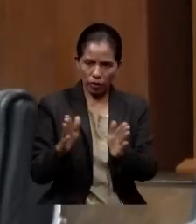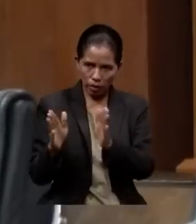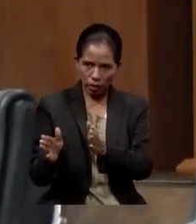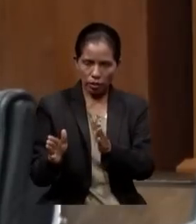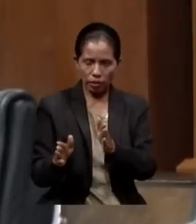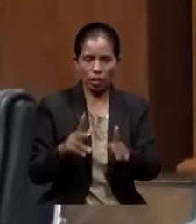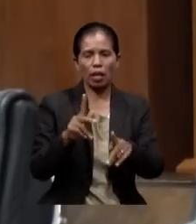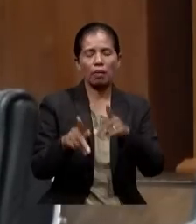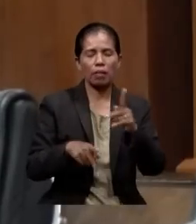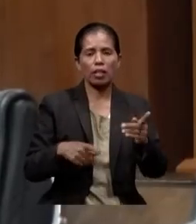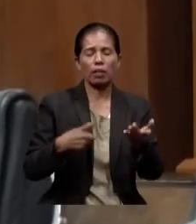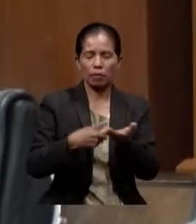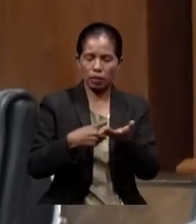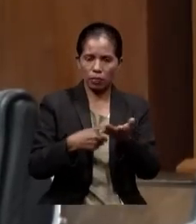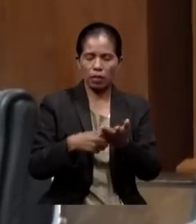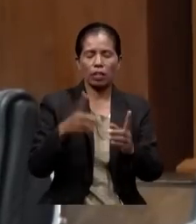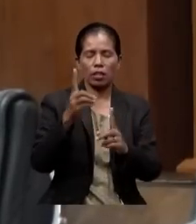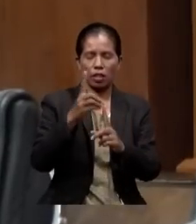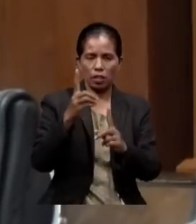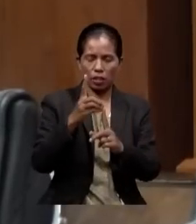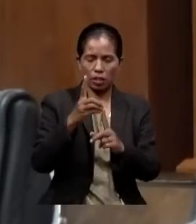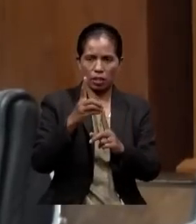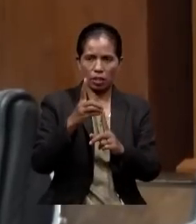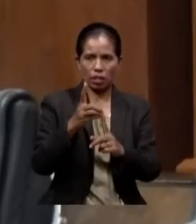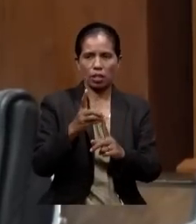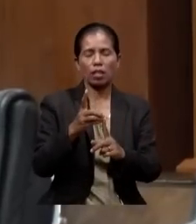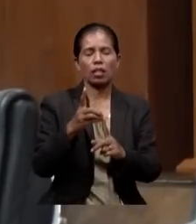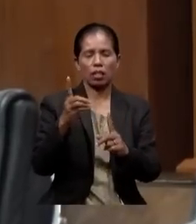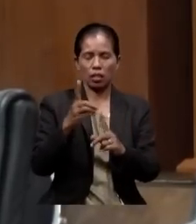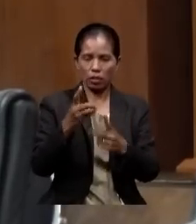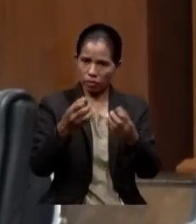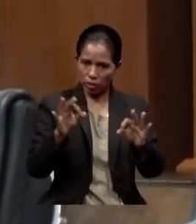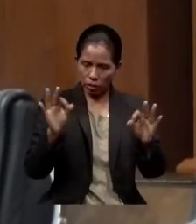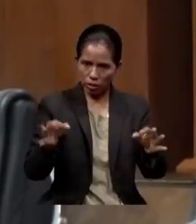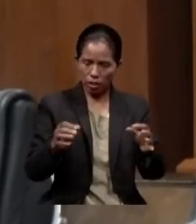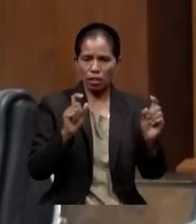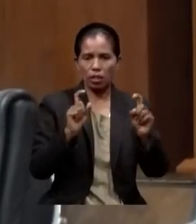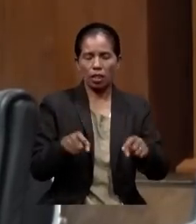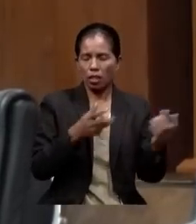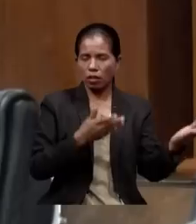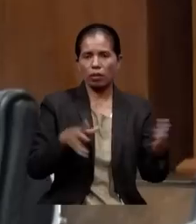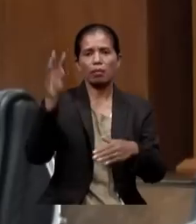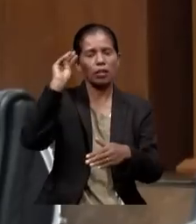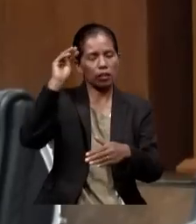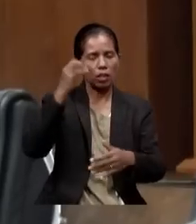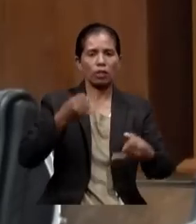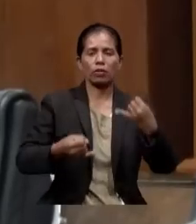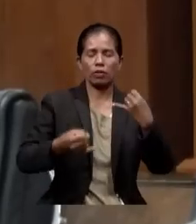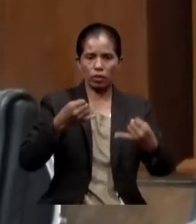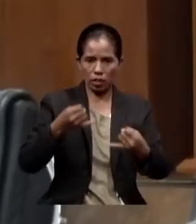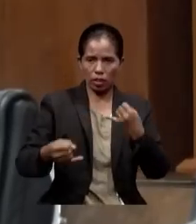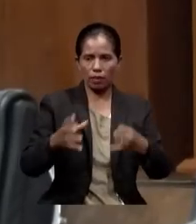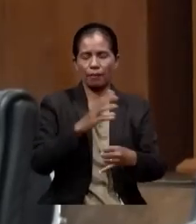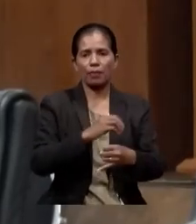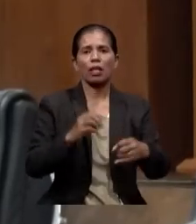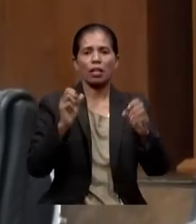ni nia pasaporte karik mate iha tempo badak ni tem ki lori ba iha ministério de justiça o liliu iha notariado para